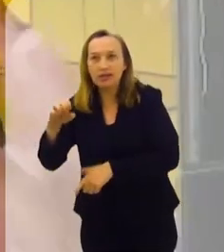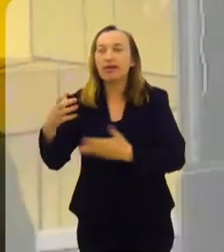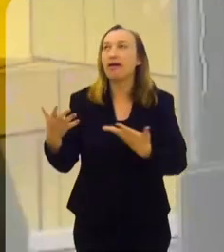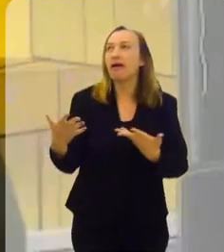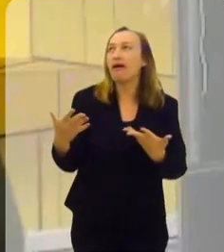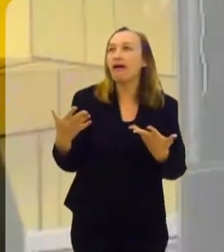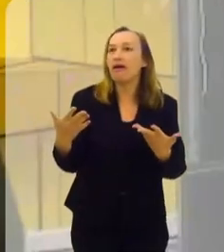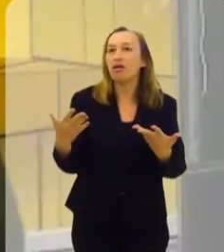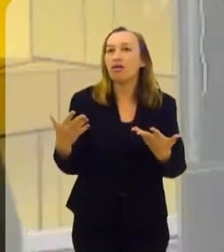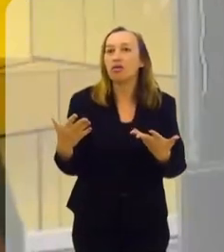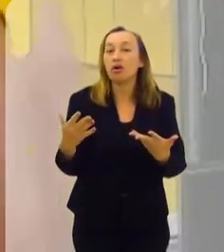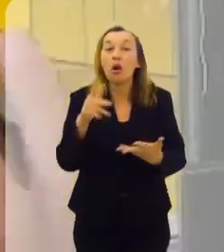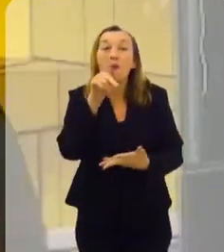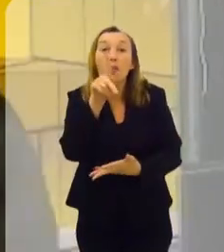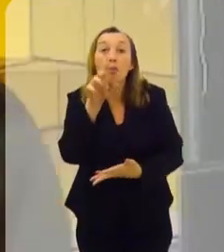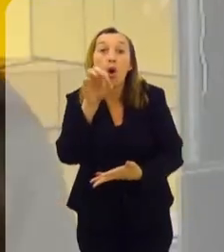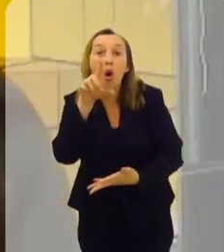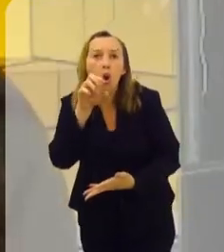Nordeste,